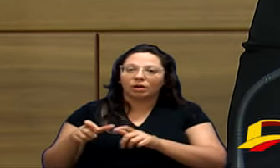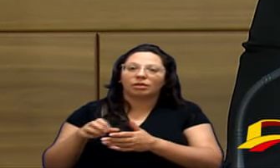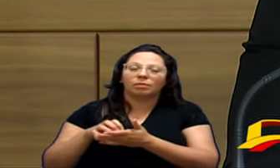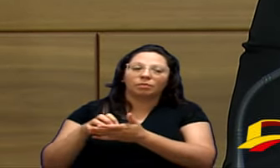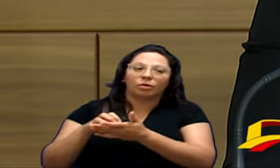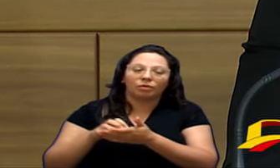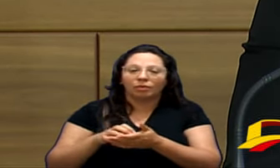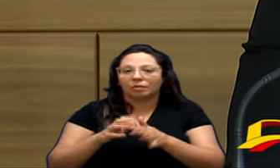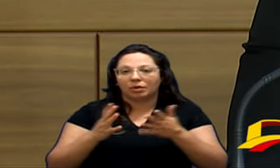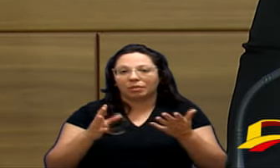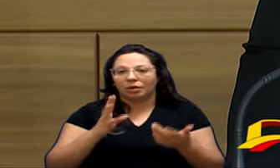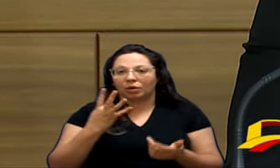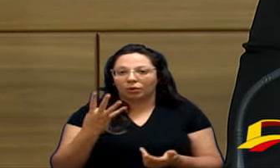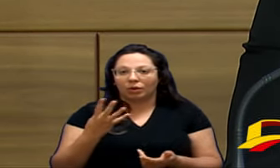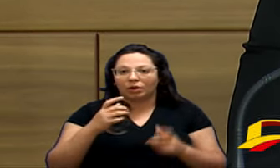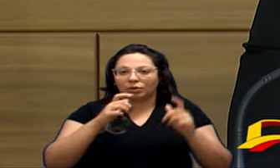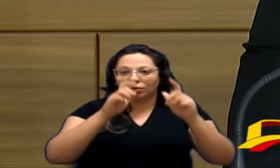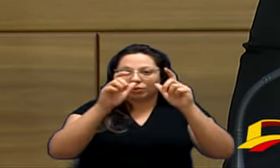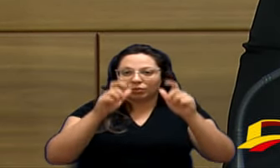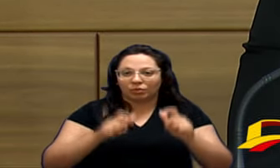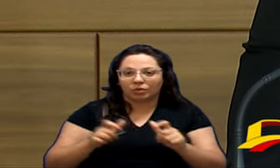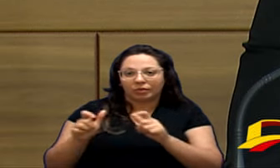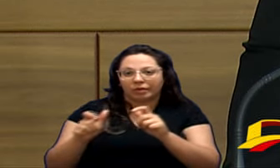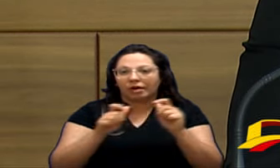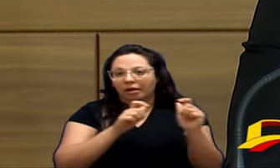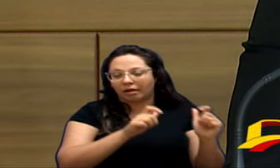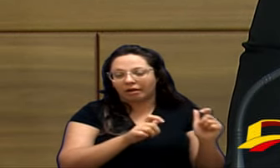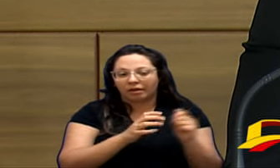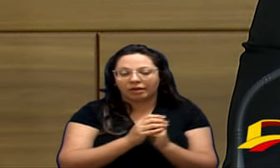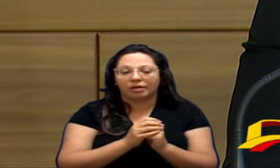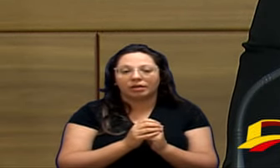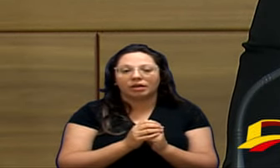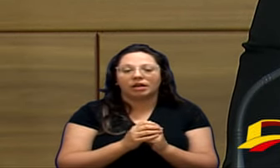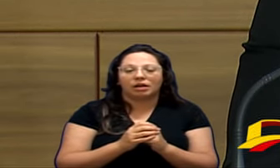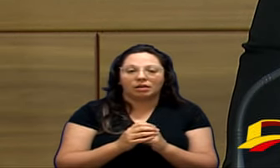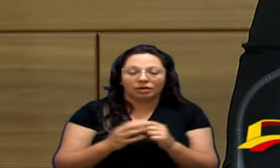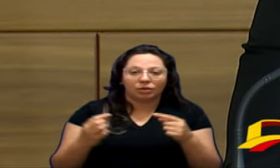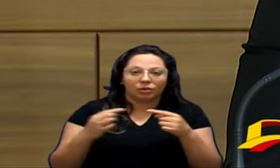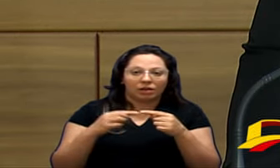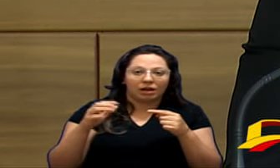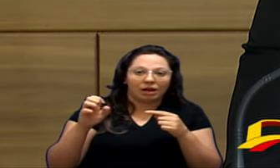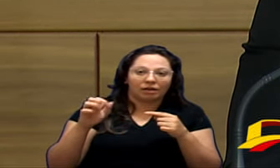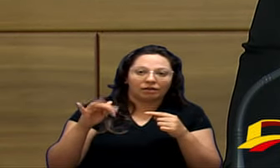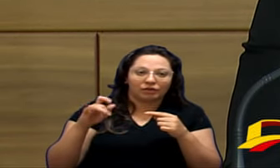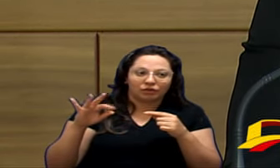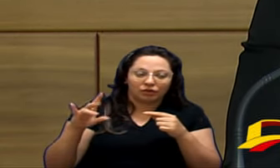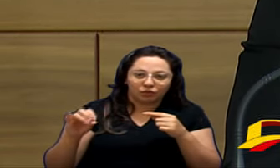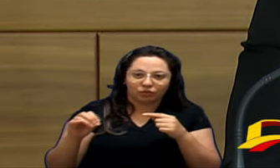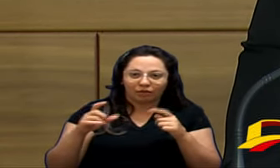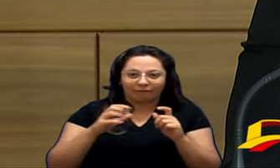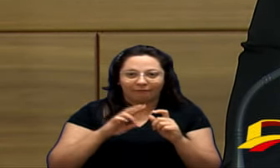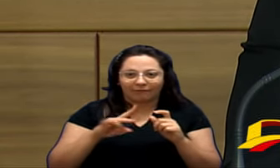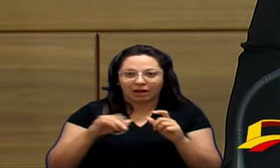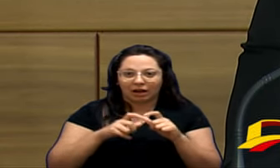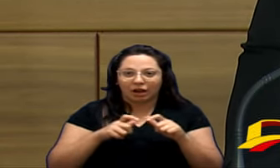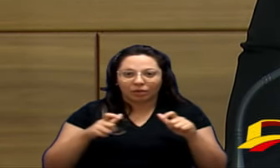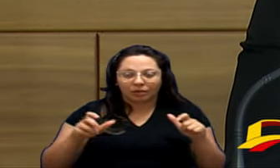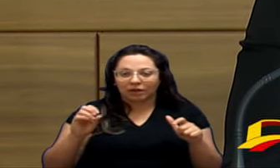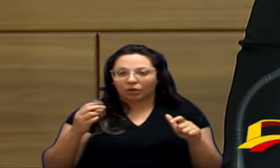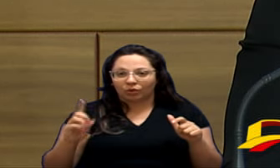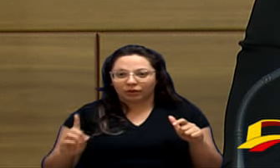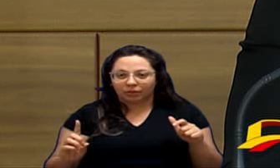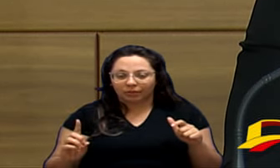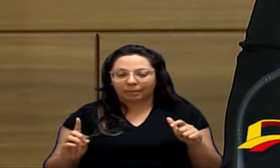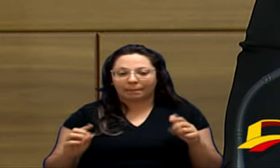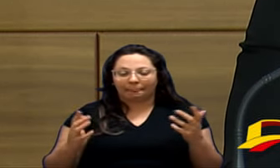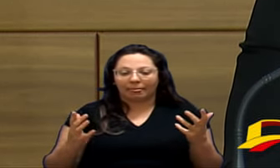regiões aí da cidade sim é com relação ao efetivo o efetivo ele vai aumentar num plano geral ou só na guarda civil